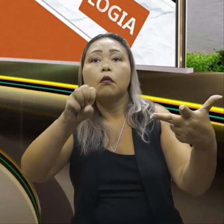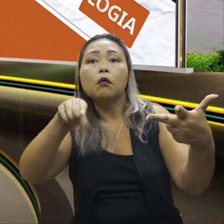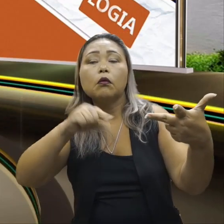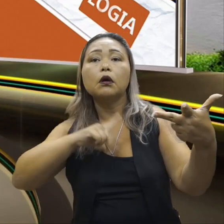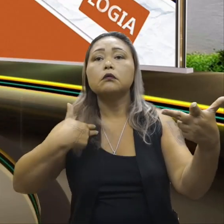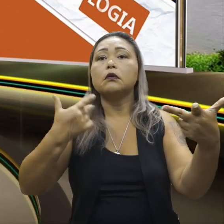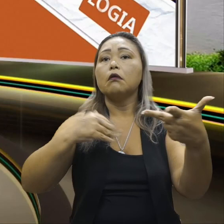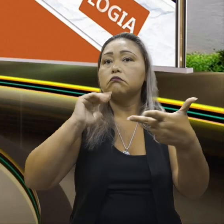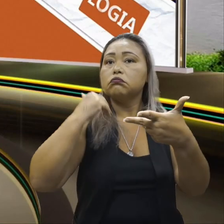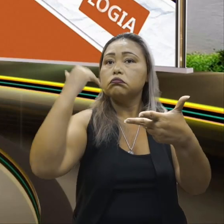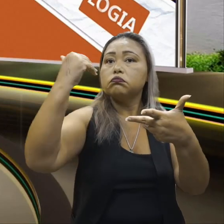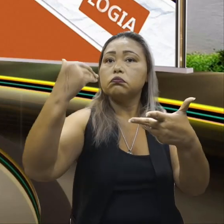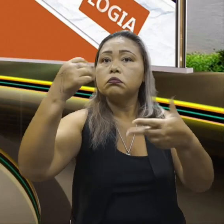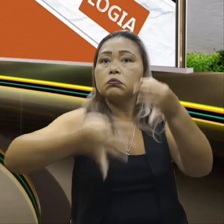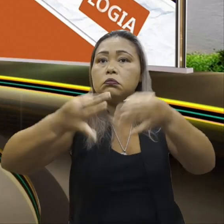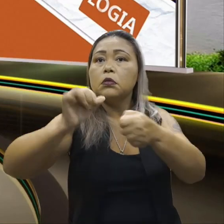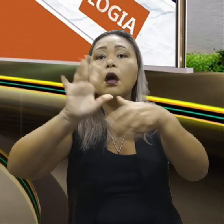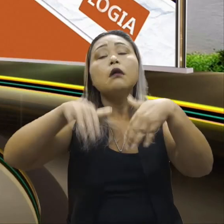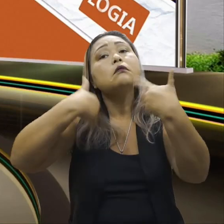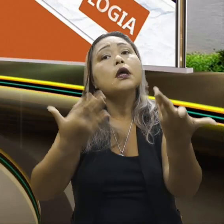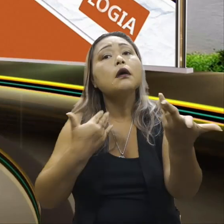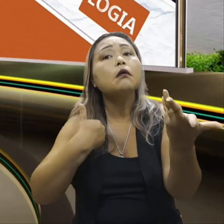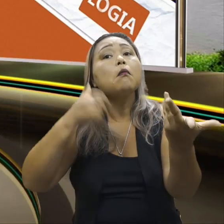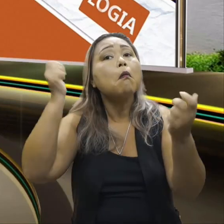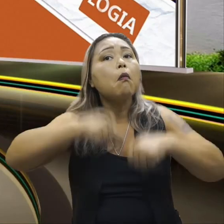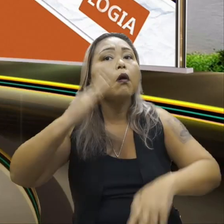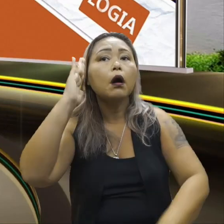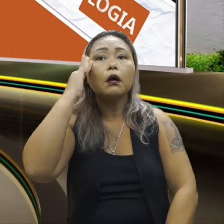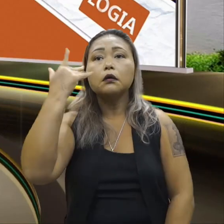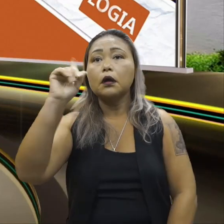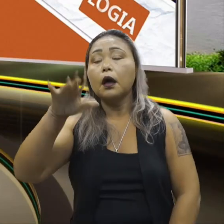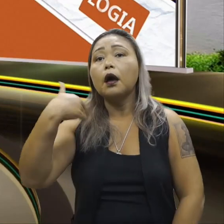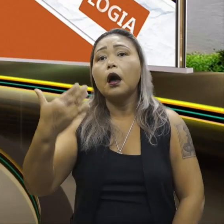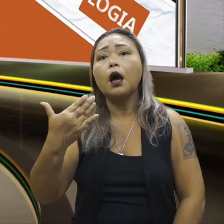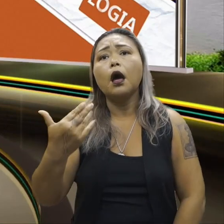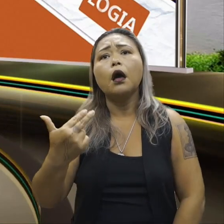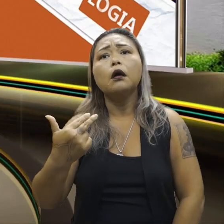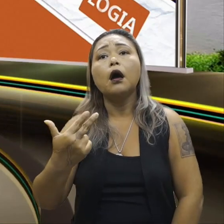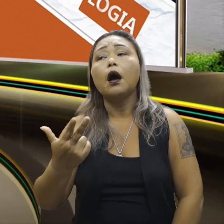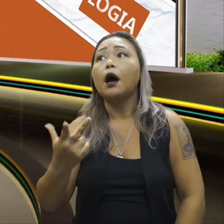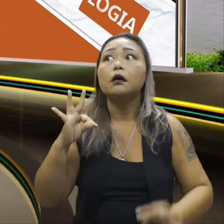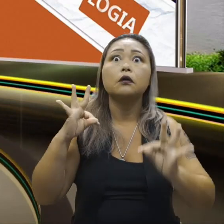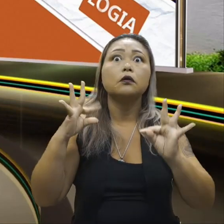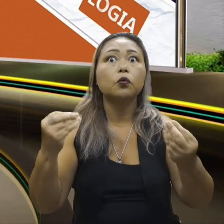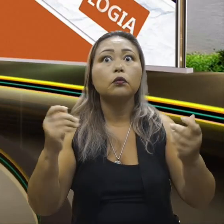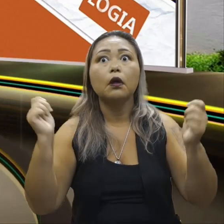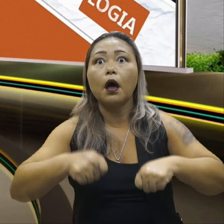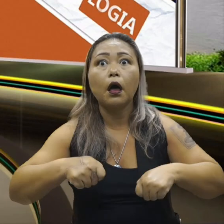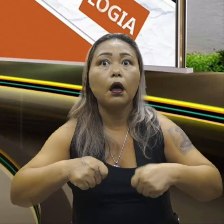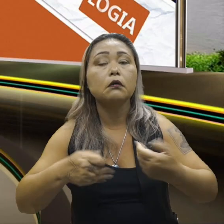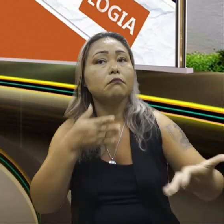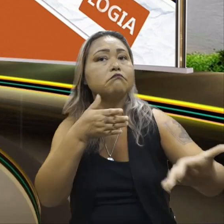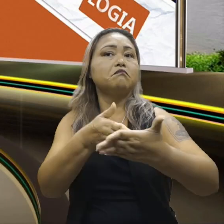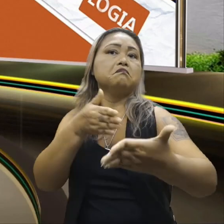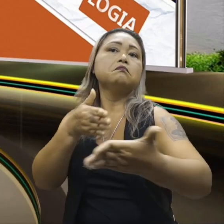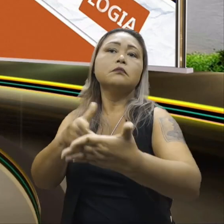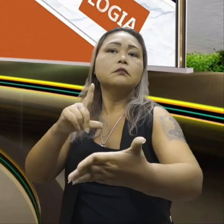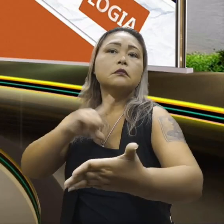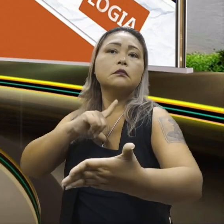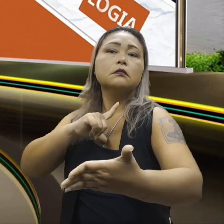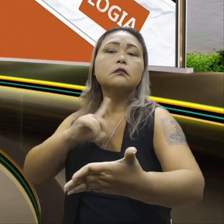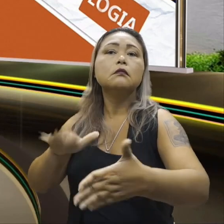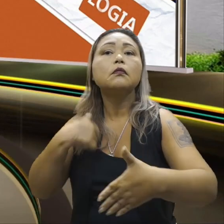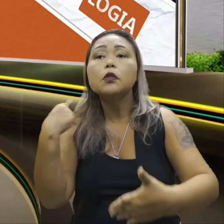Tribunal Federal, para que a gente possa entender que eles não podem tudo. eles têm limitações. E a gente,